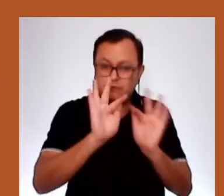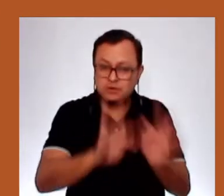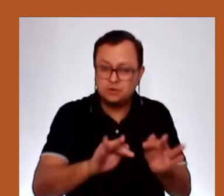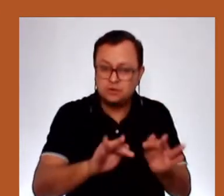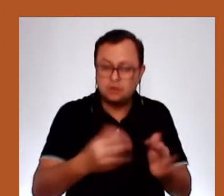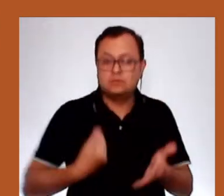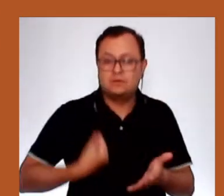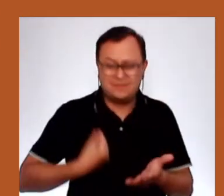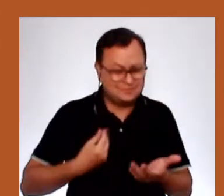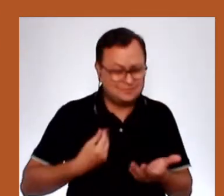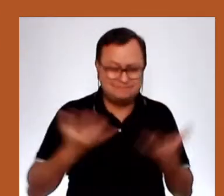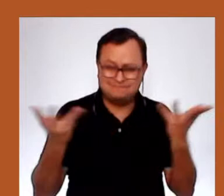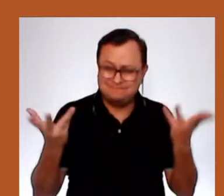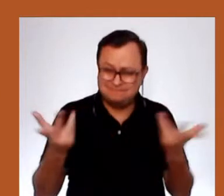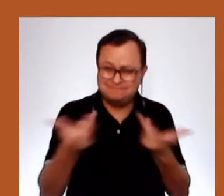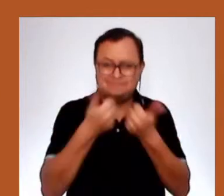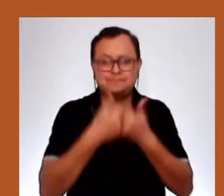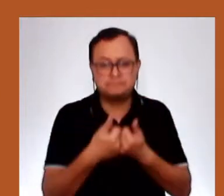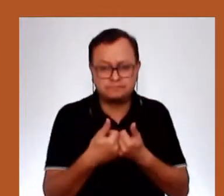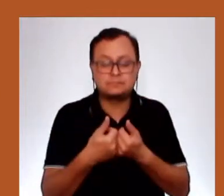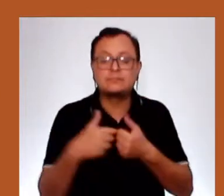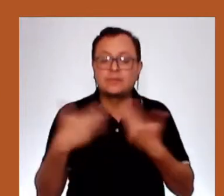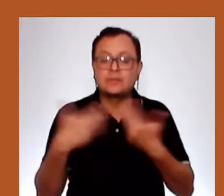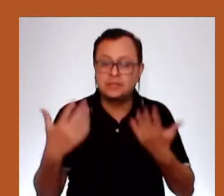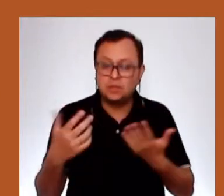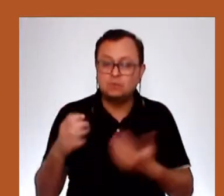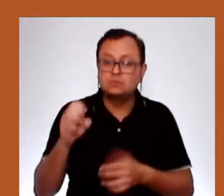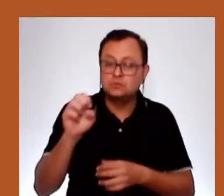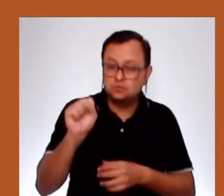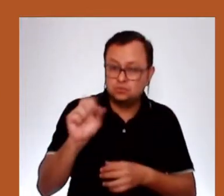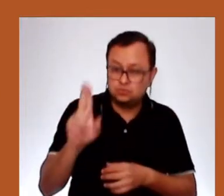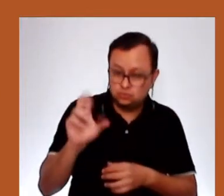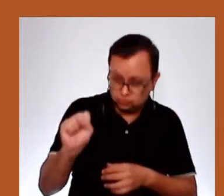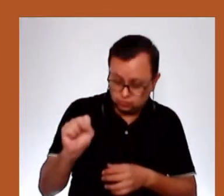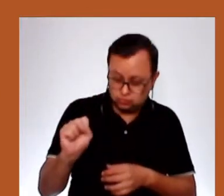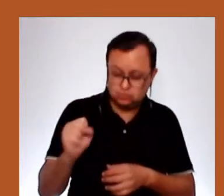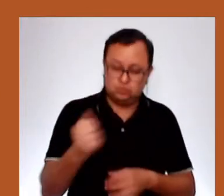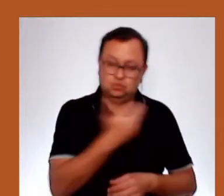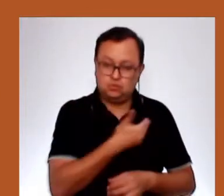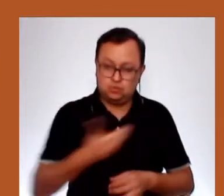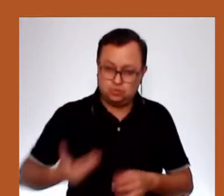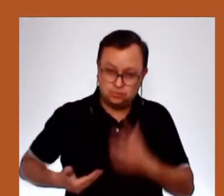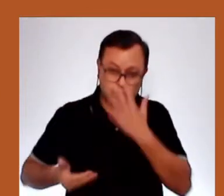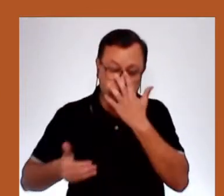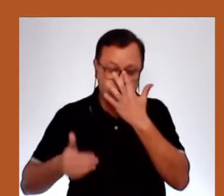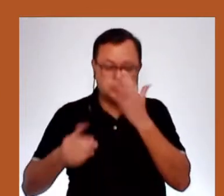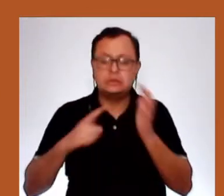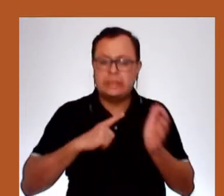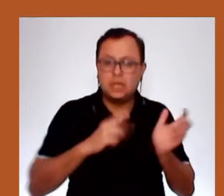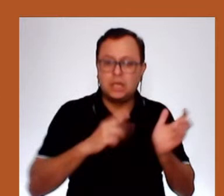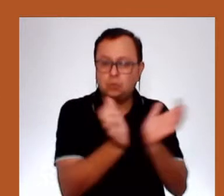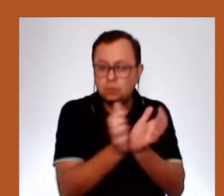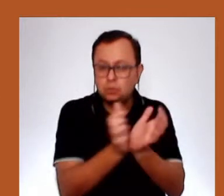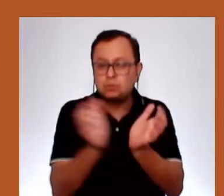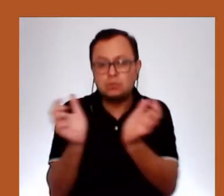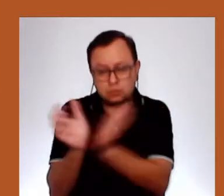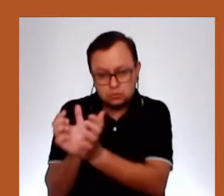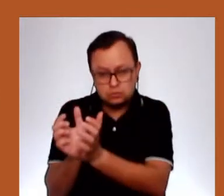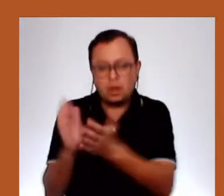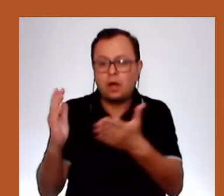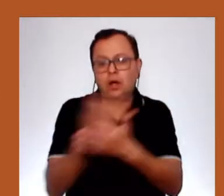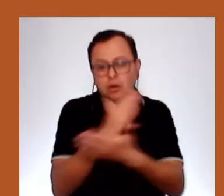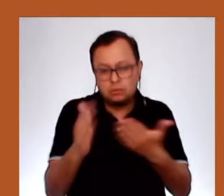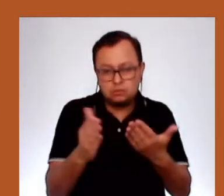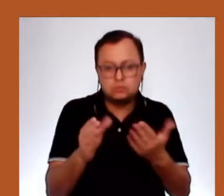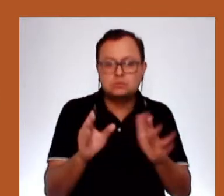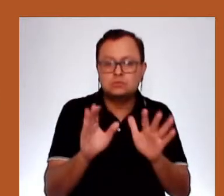temos, sim, cuidado paliativo sendo feito por equipes fantásticas. Eu até quero até falar, doutora Marcela